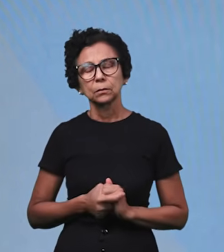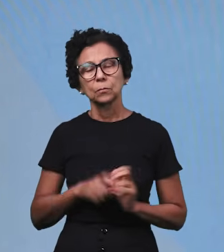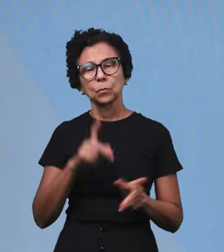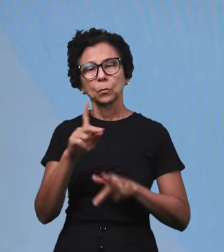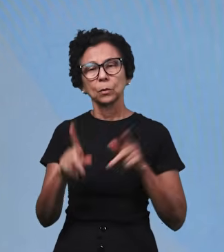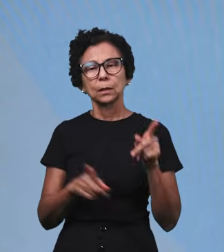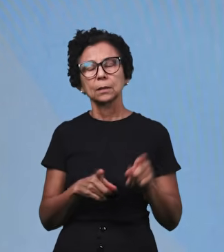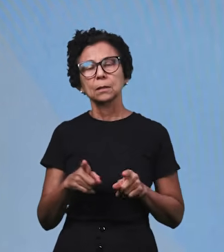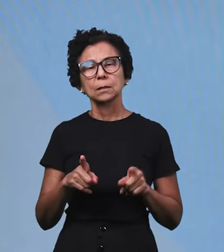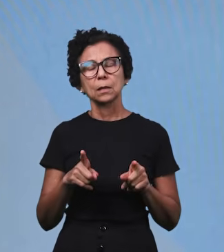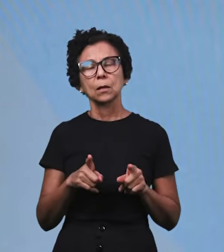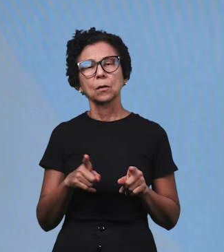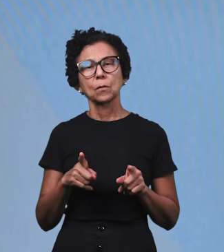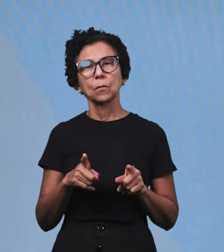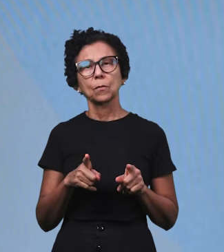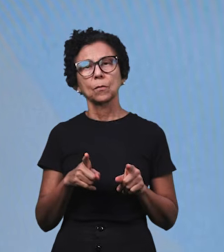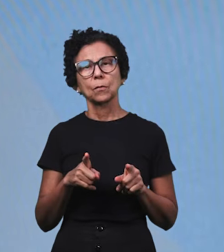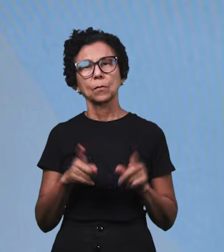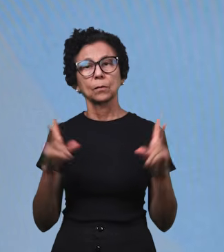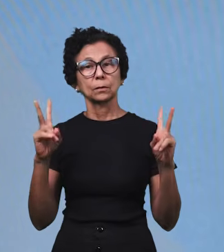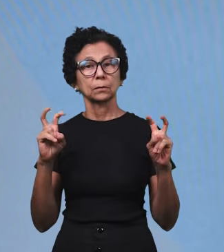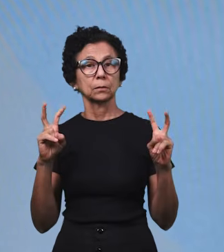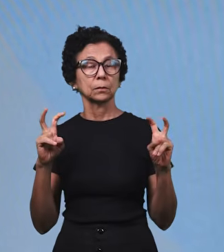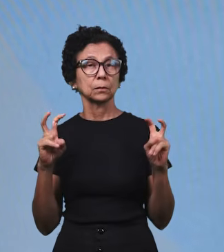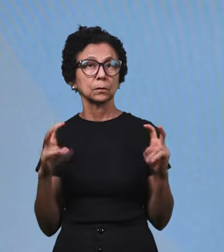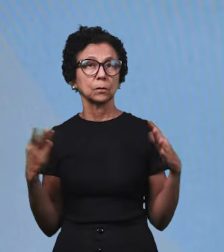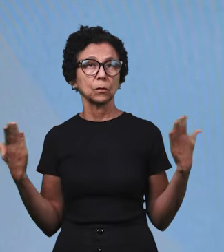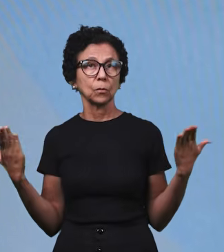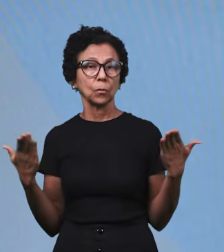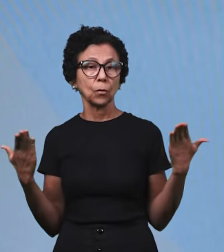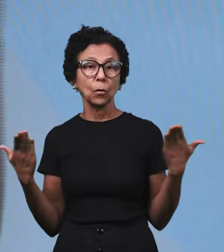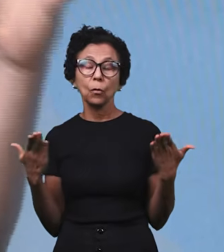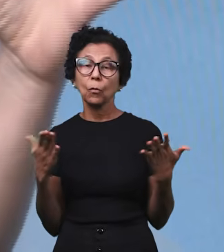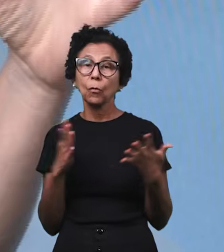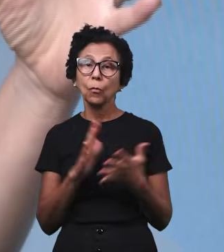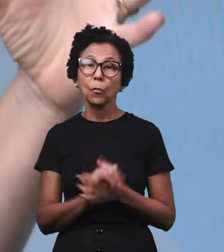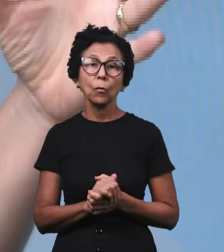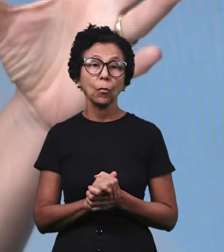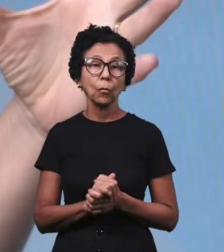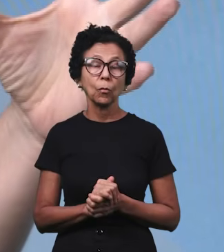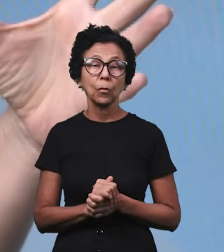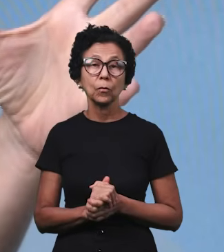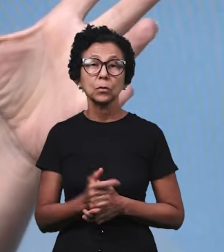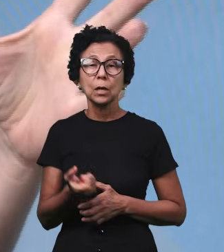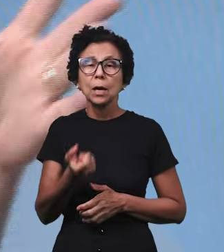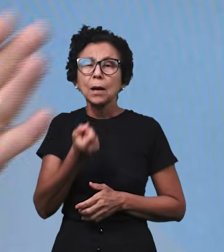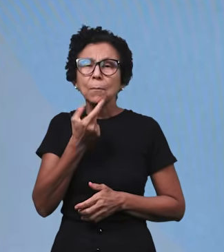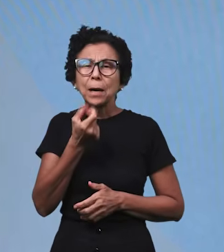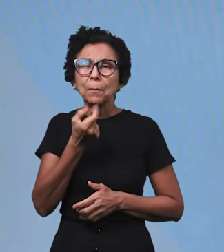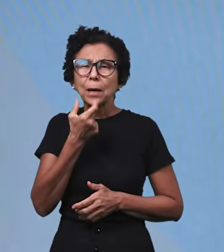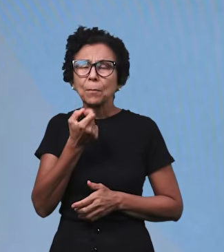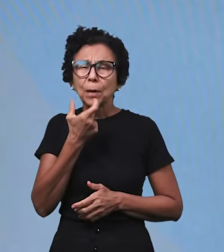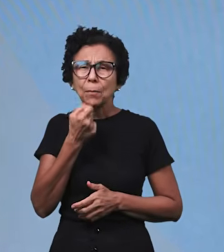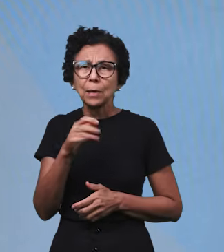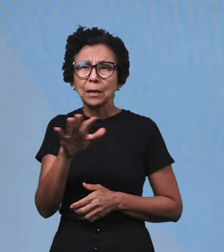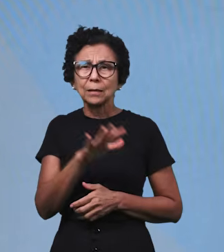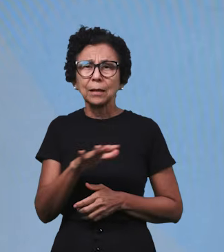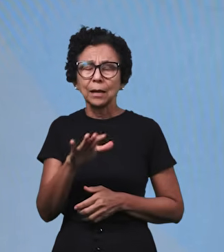para a população, porque hoje a gente está vivendo assim, um boom da nefrologia de medicamentos que